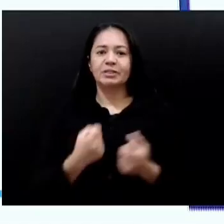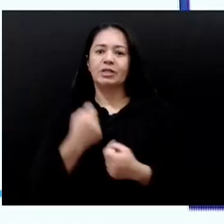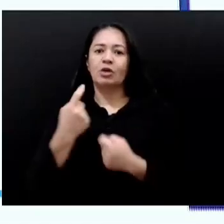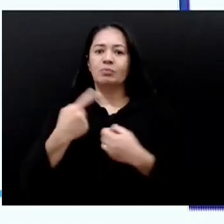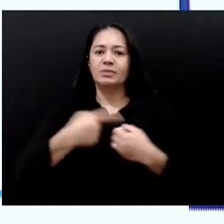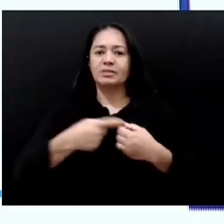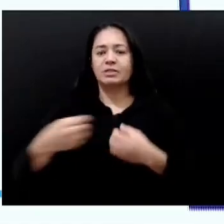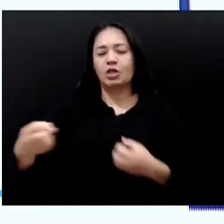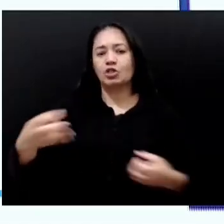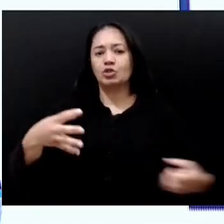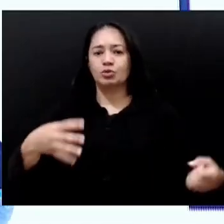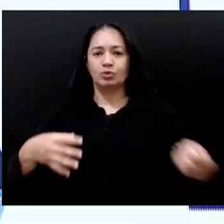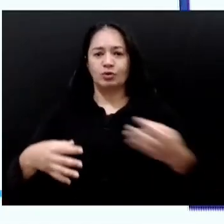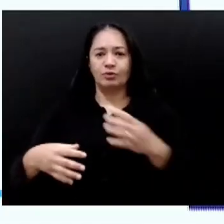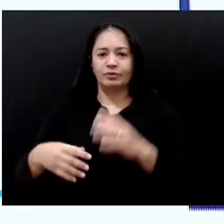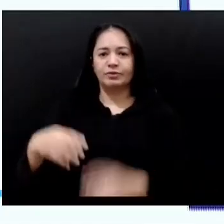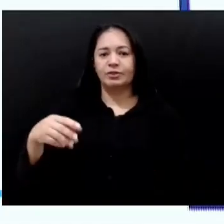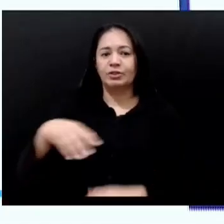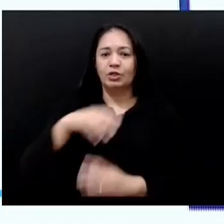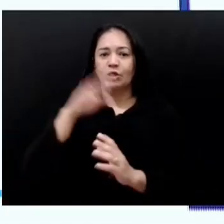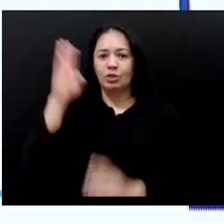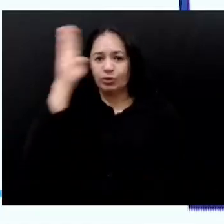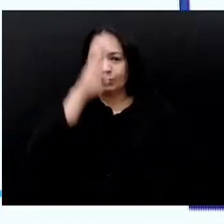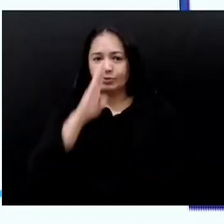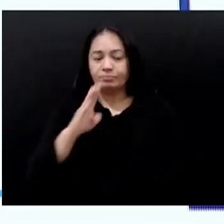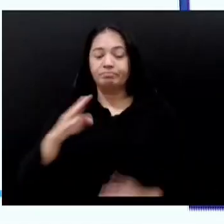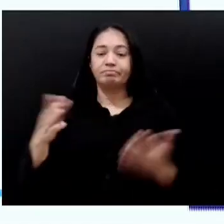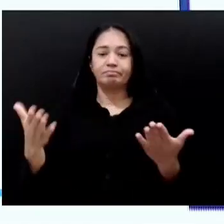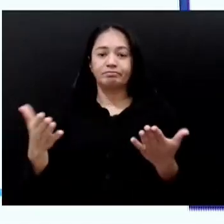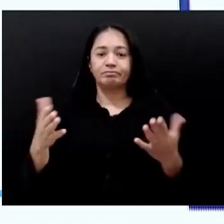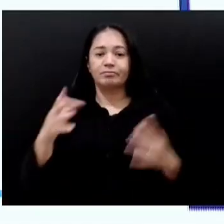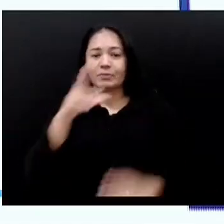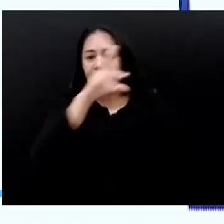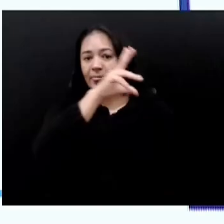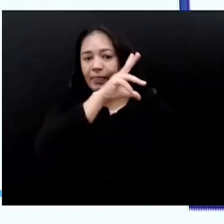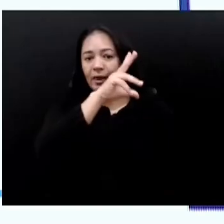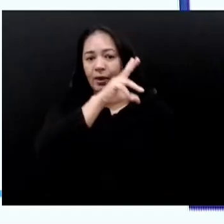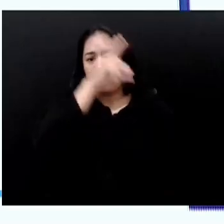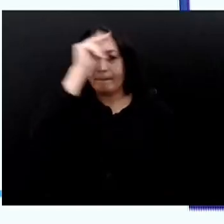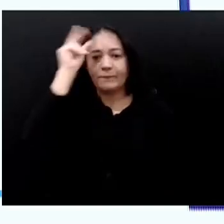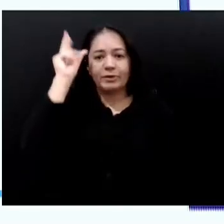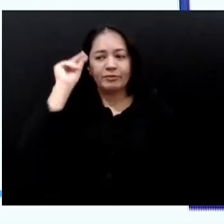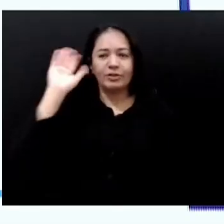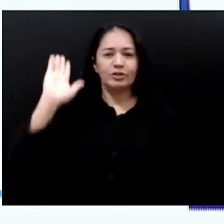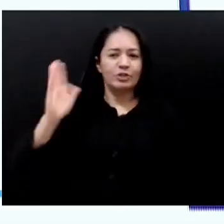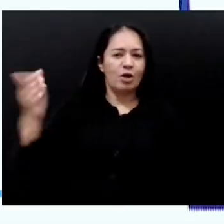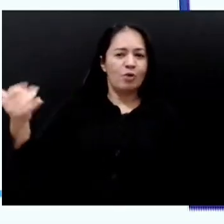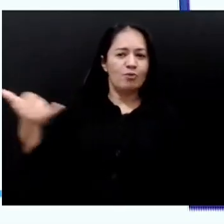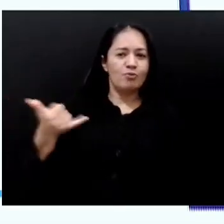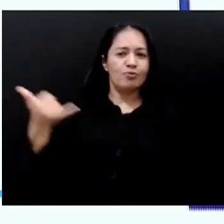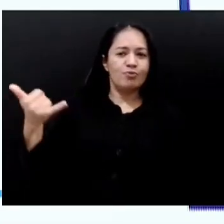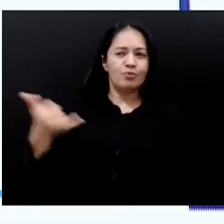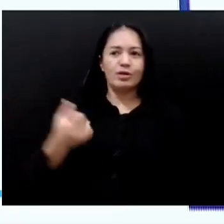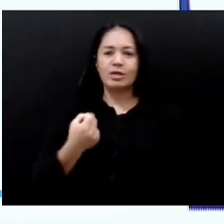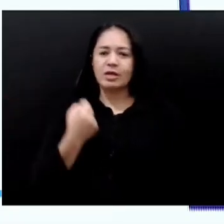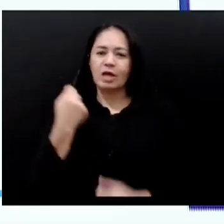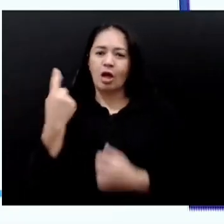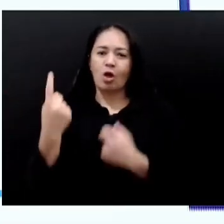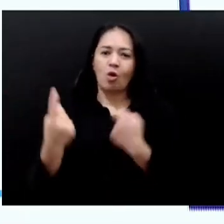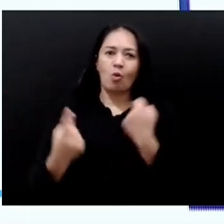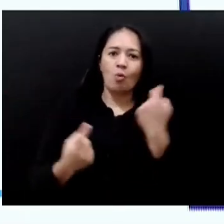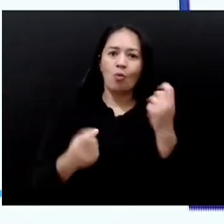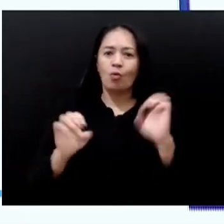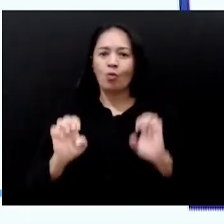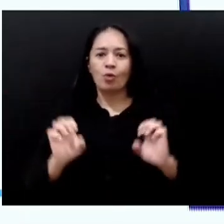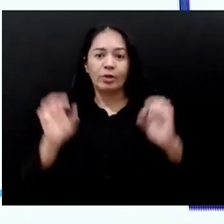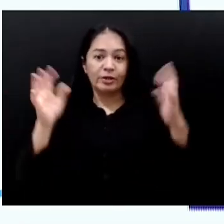do país. E o prefeito também, ele já me contou que em alguns eventos corporativos que ele